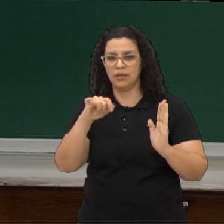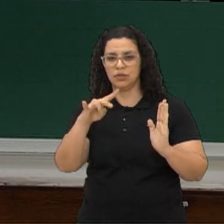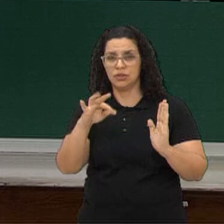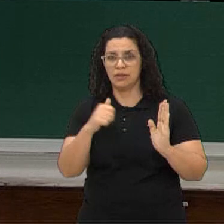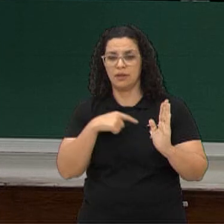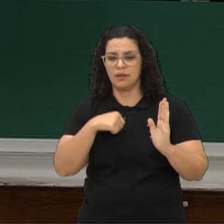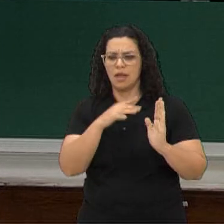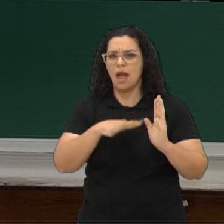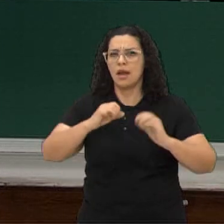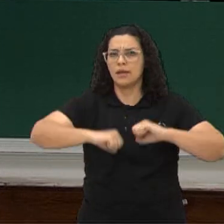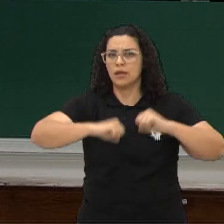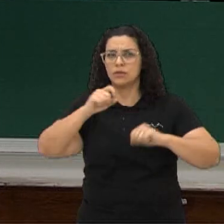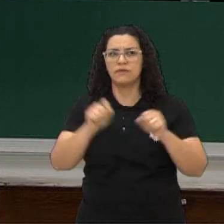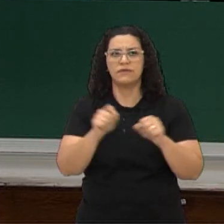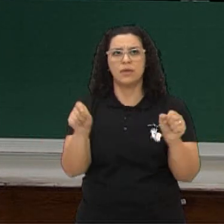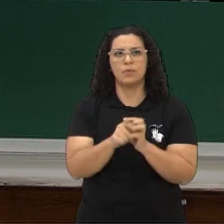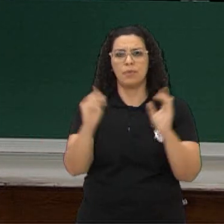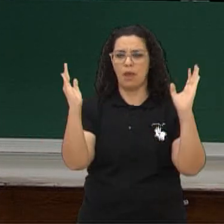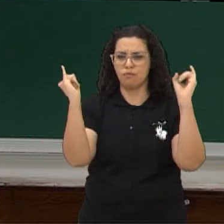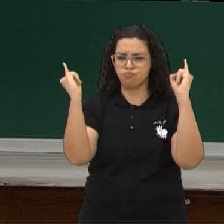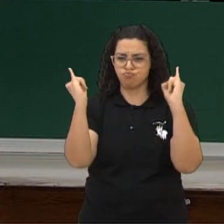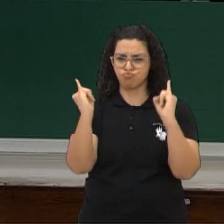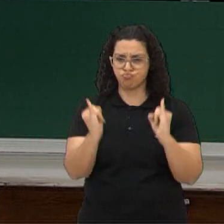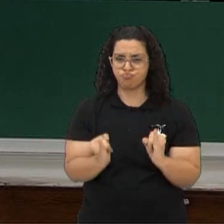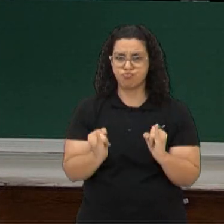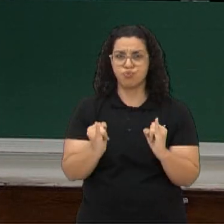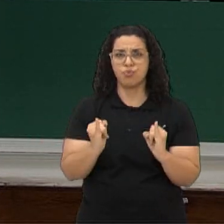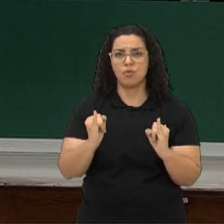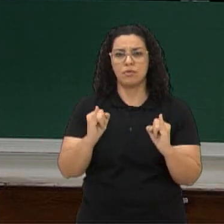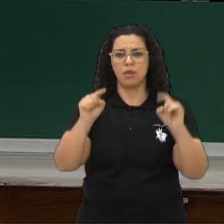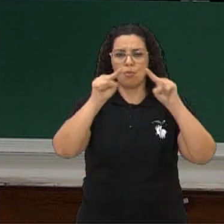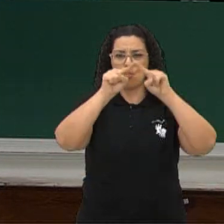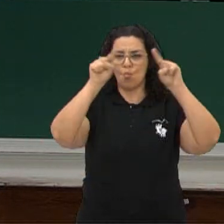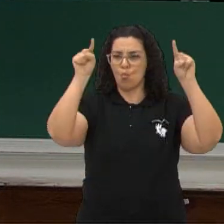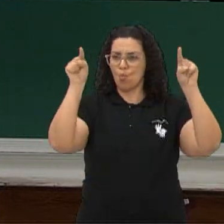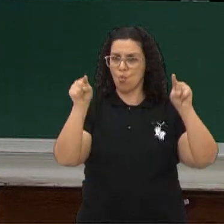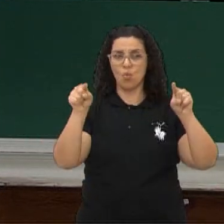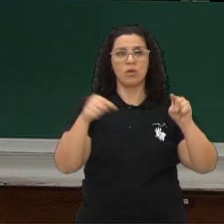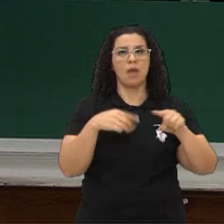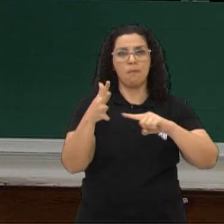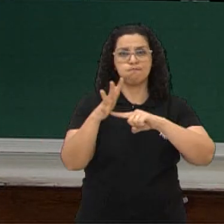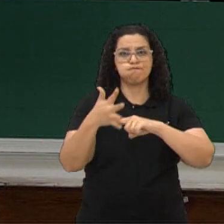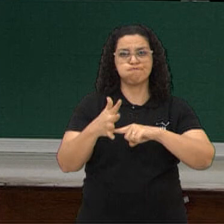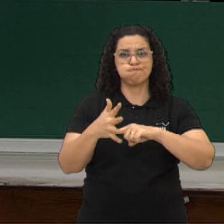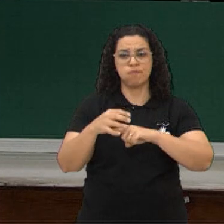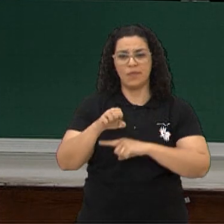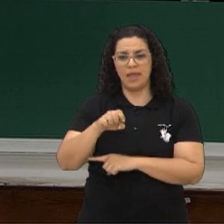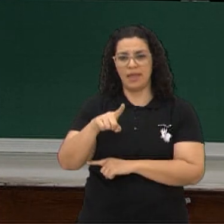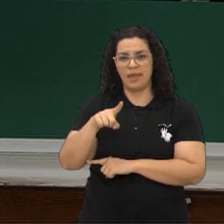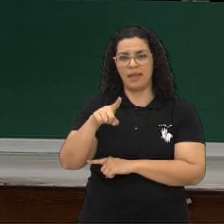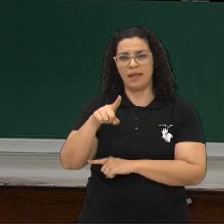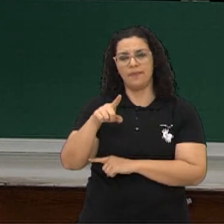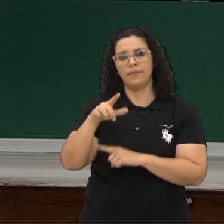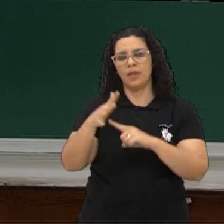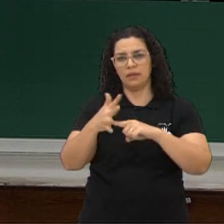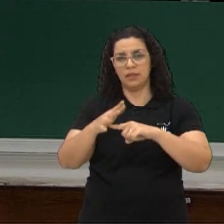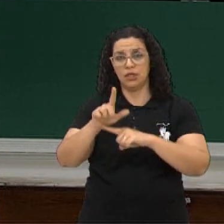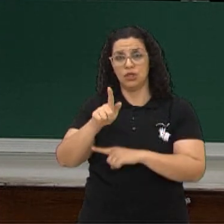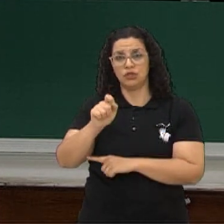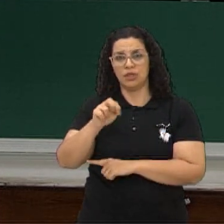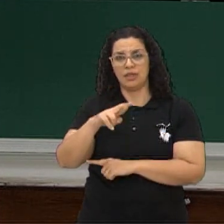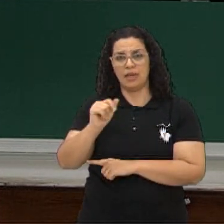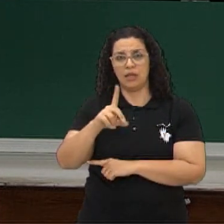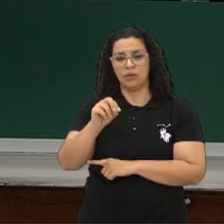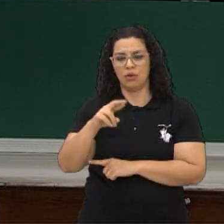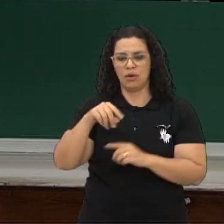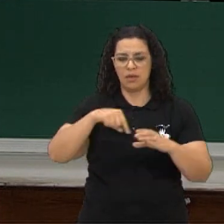aparato diferente e a gente vai ter eletrodos ligados por um fio, um gerador que vai fornecer energia para que o que está aqui